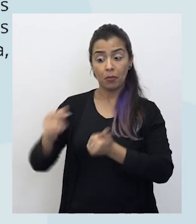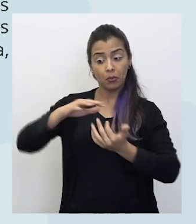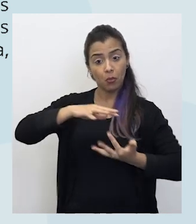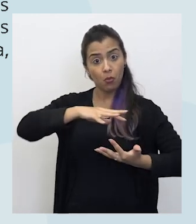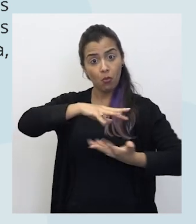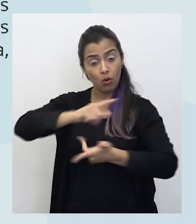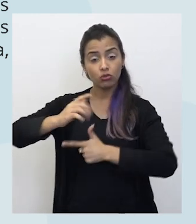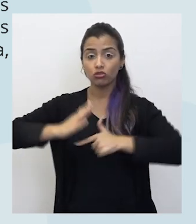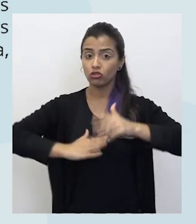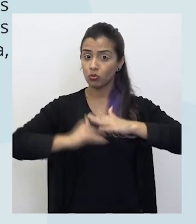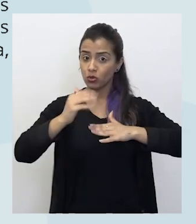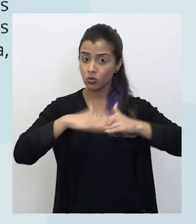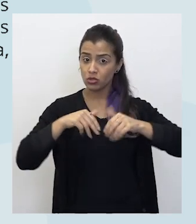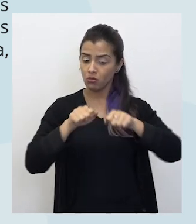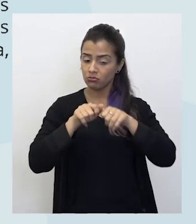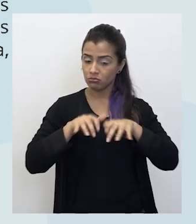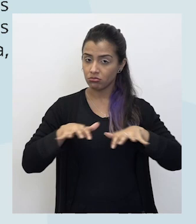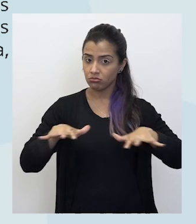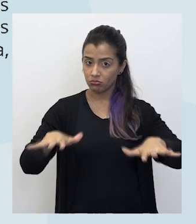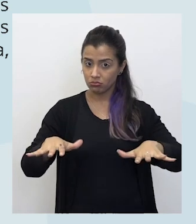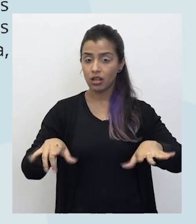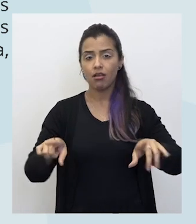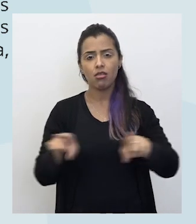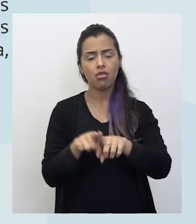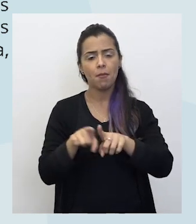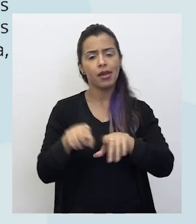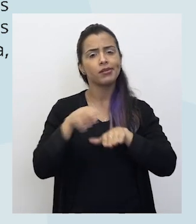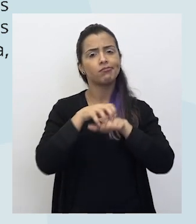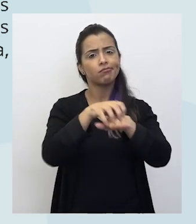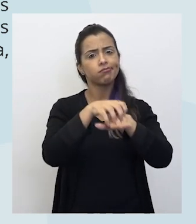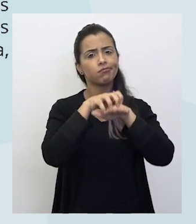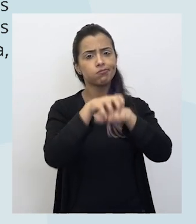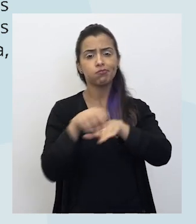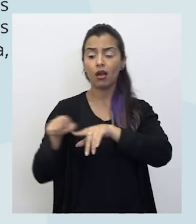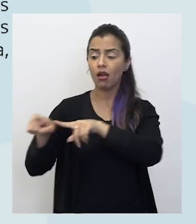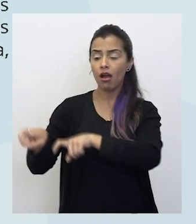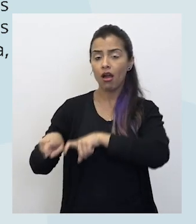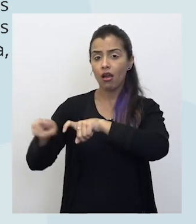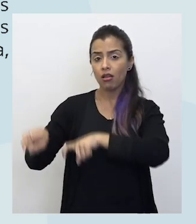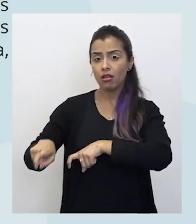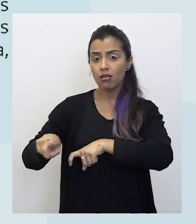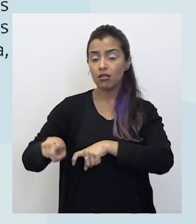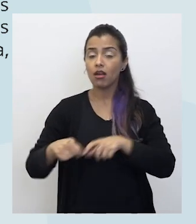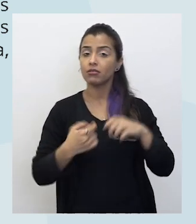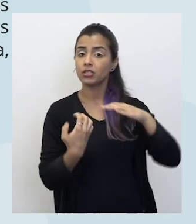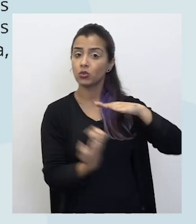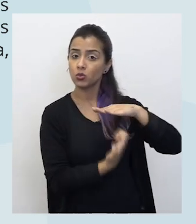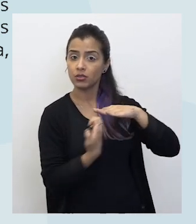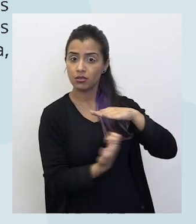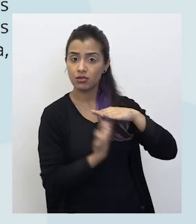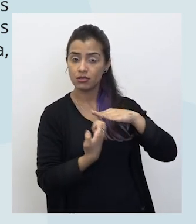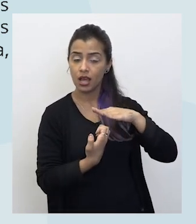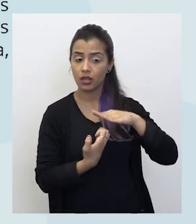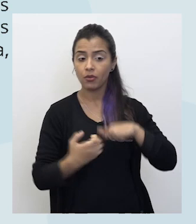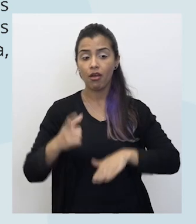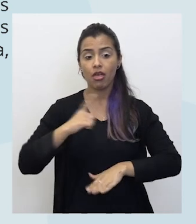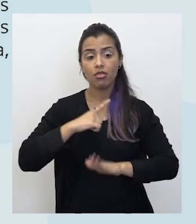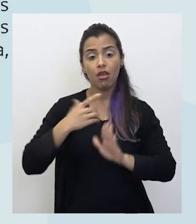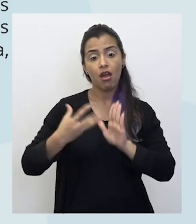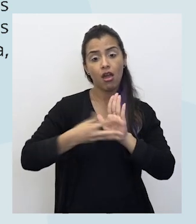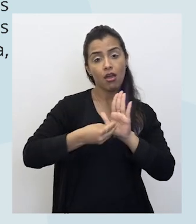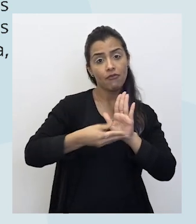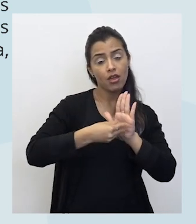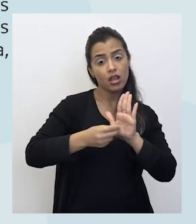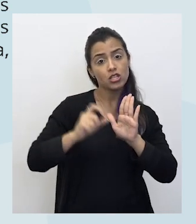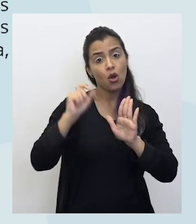produção, distribuição e intercâmbio dos produtos agrícolas e industrializados, tendo como referência os Estados